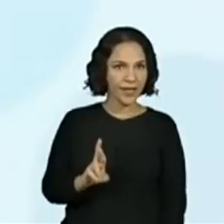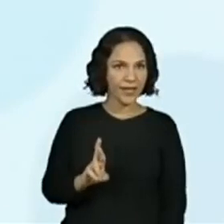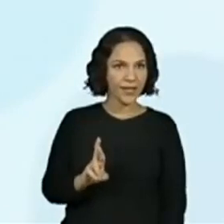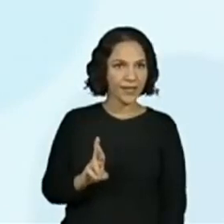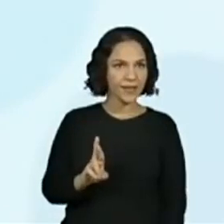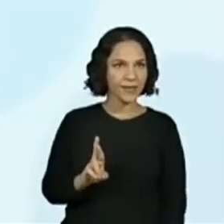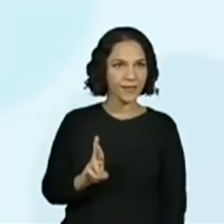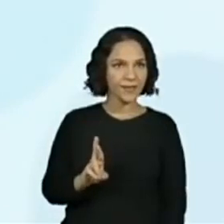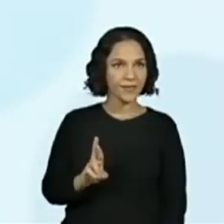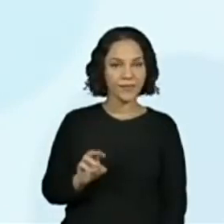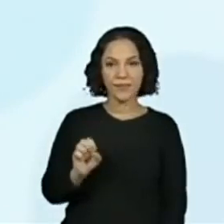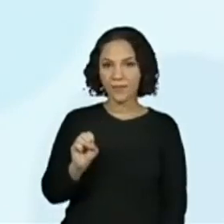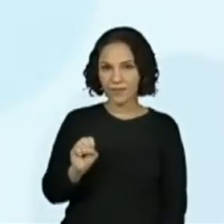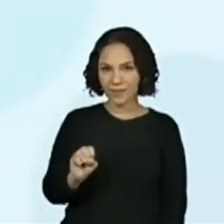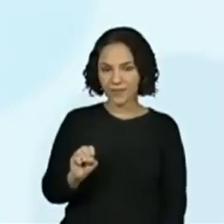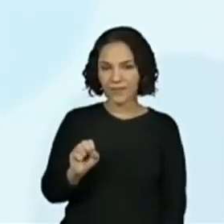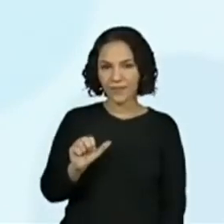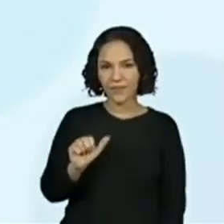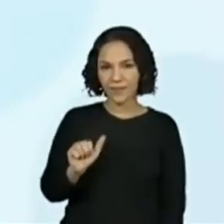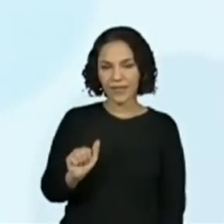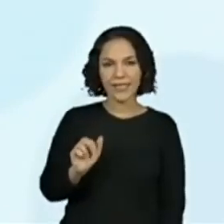Conversar. Sar.